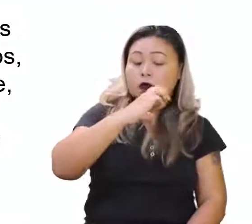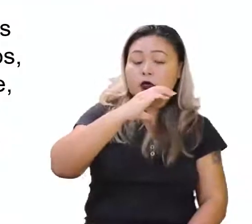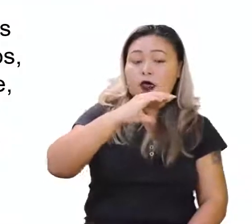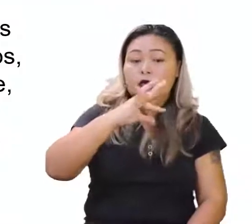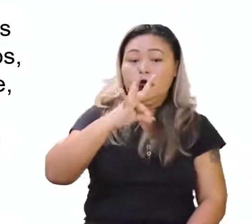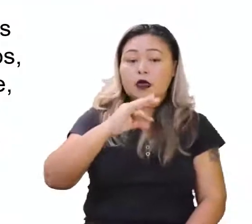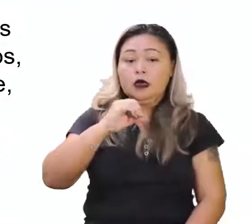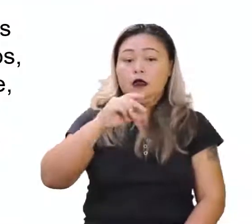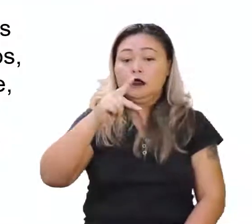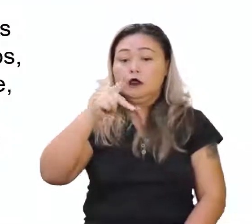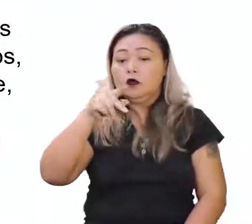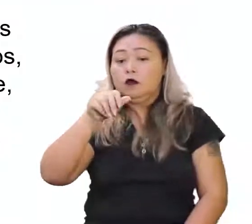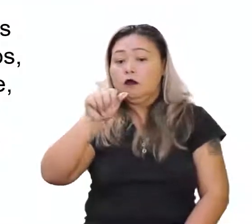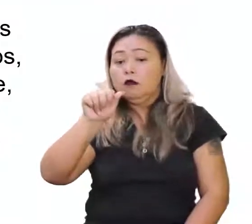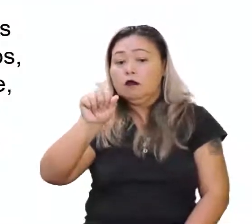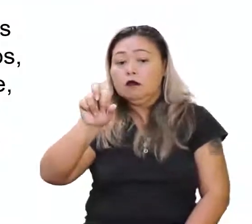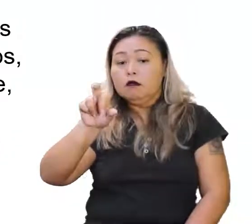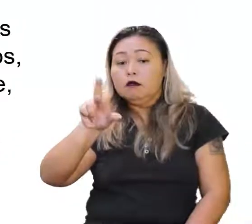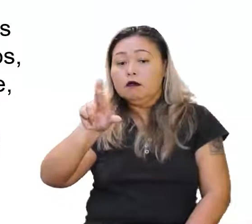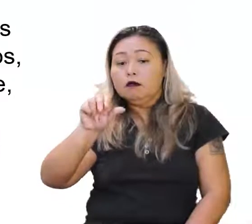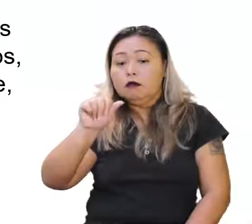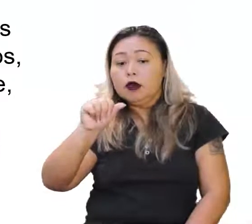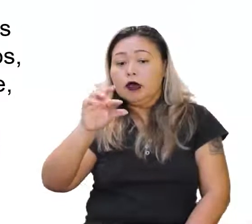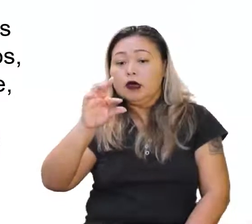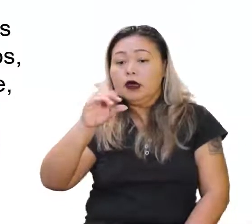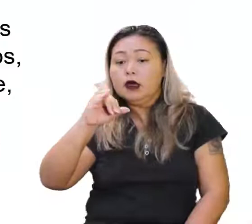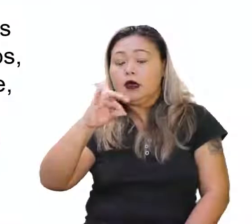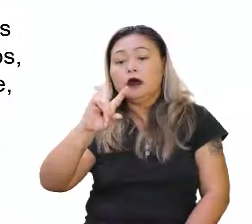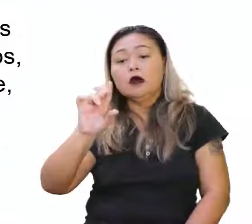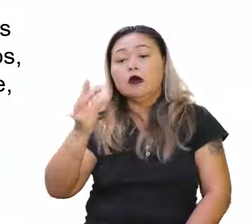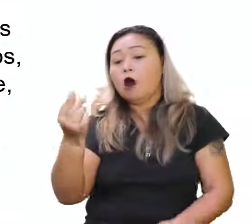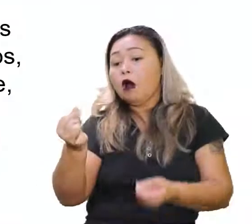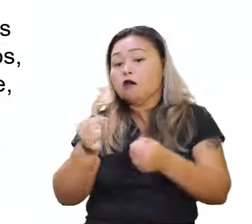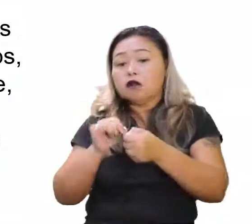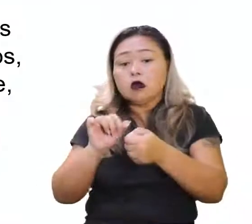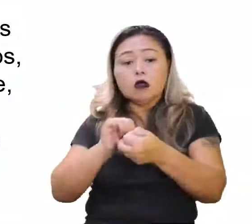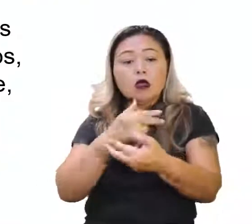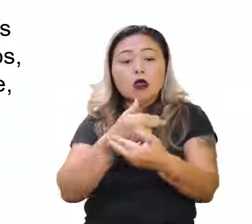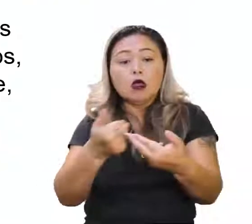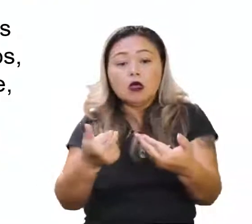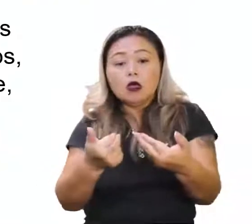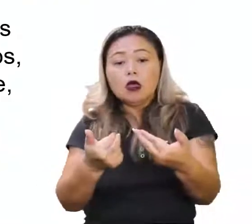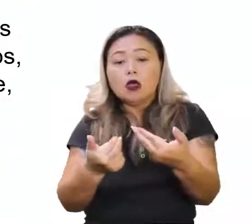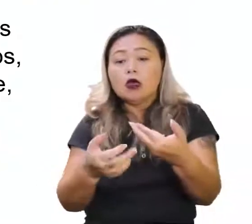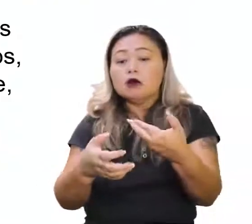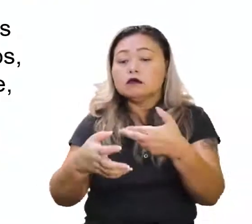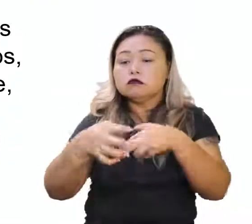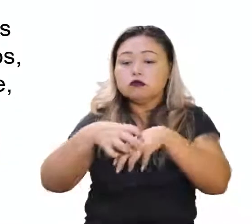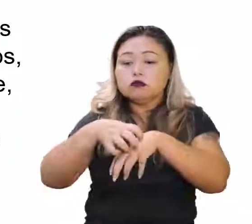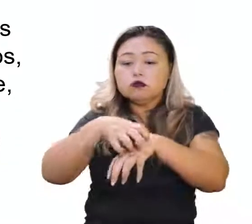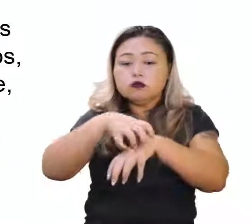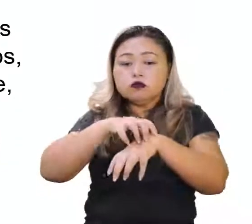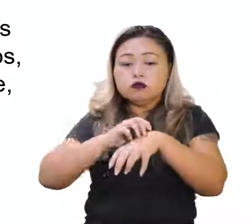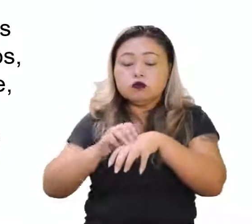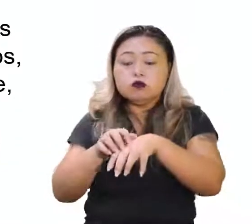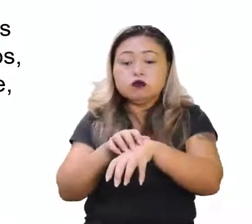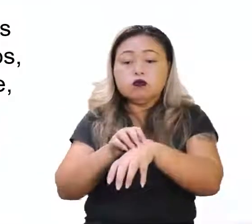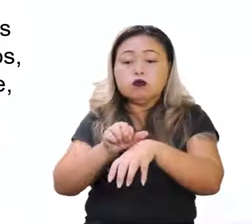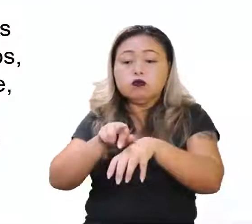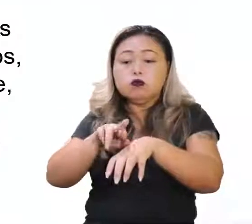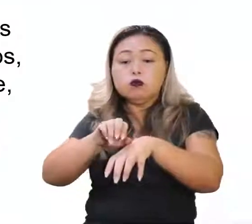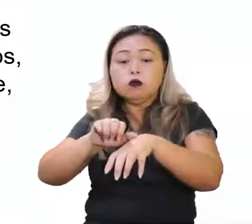ectoparasitas, tá? Como piolho, miízas, que são bicheiras,